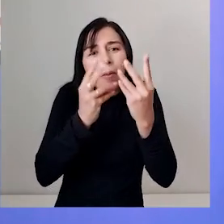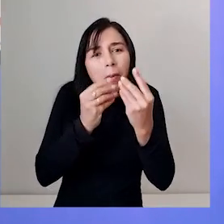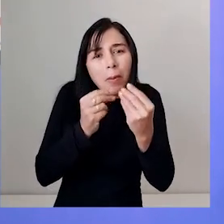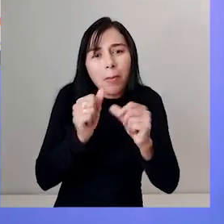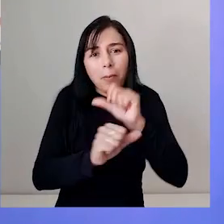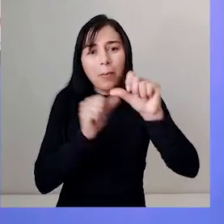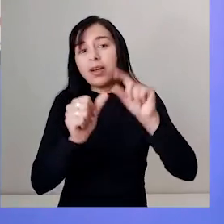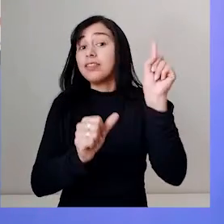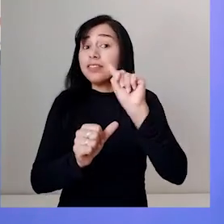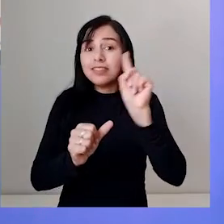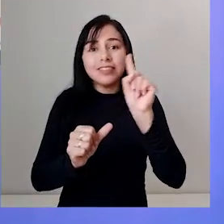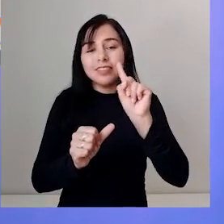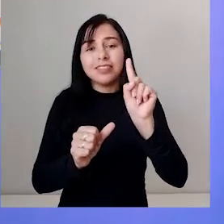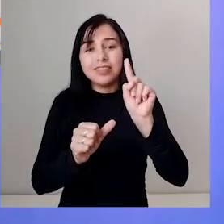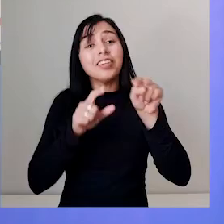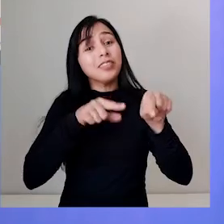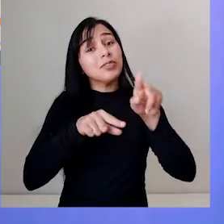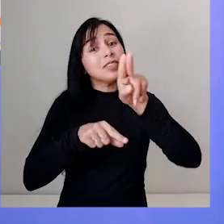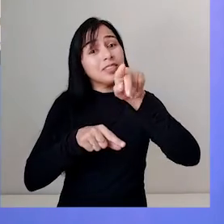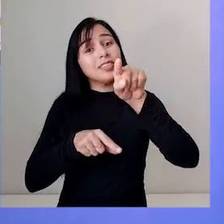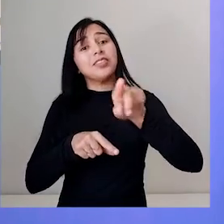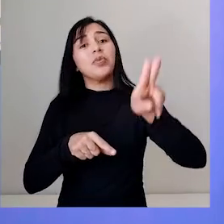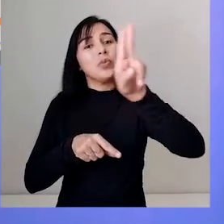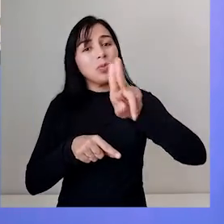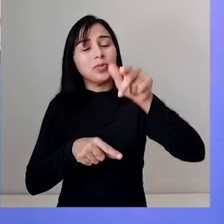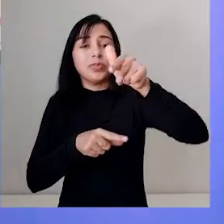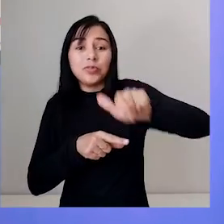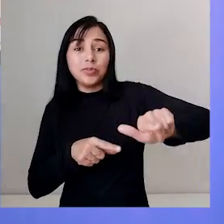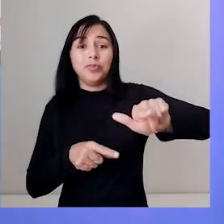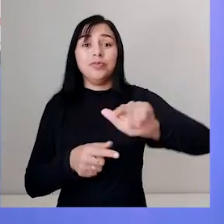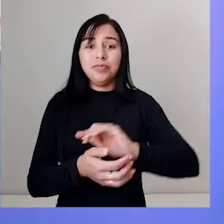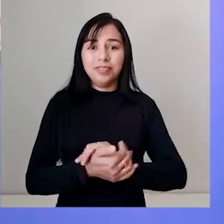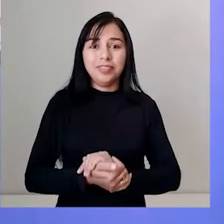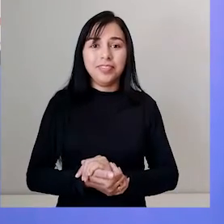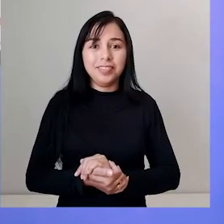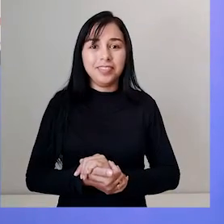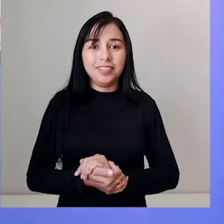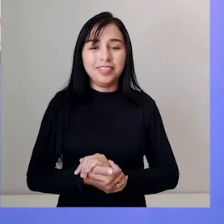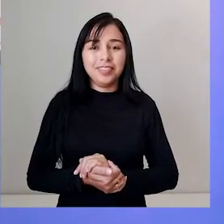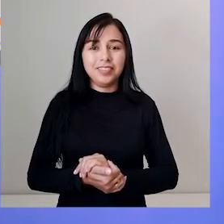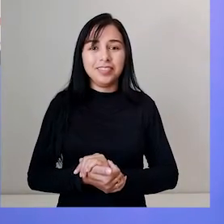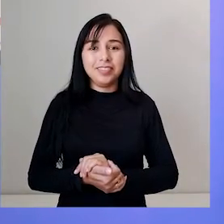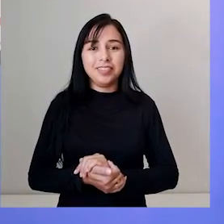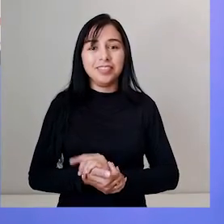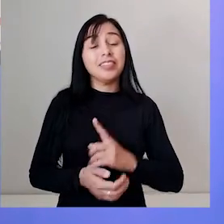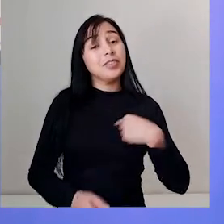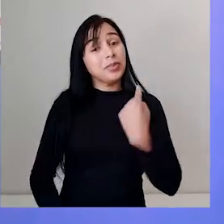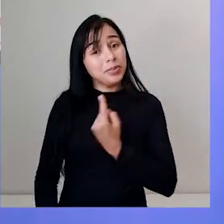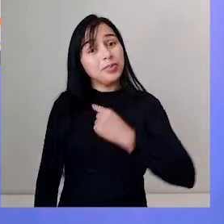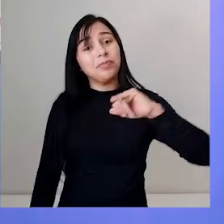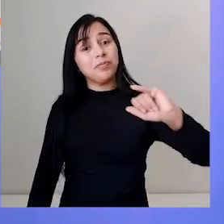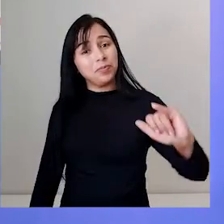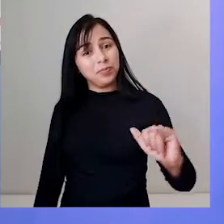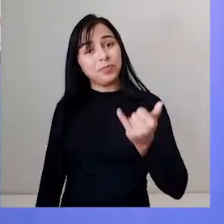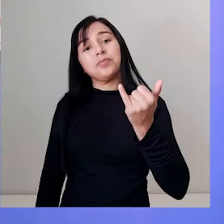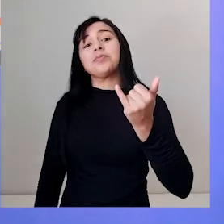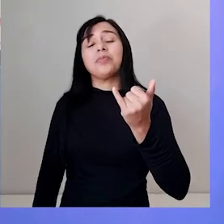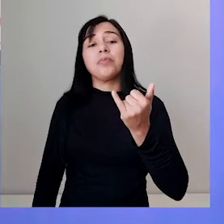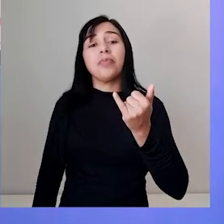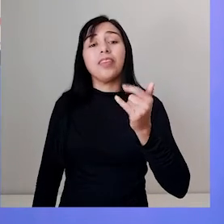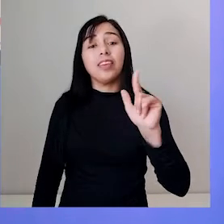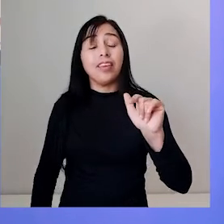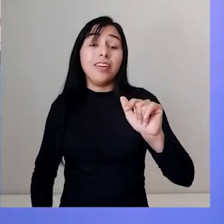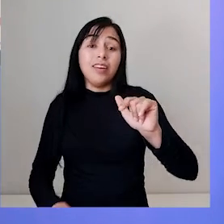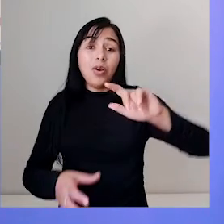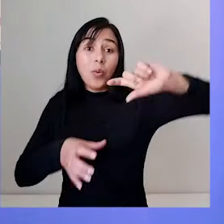novamente para a fábrica para ser criado uma nova garrafa PET. Nós utilizamos o que já temos, que era